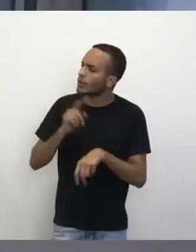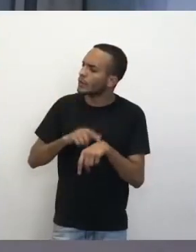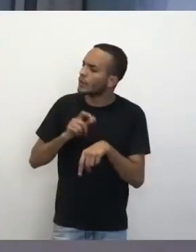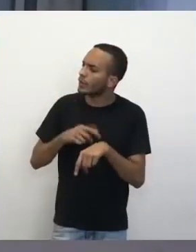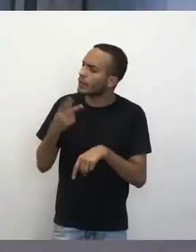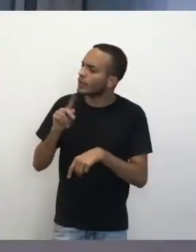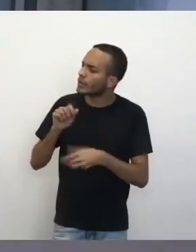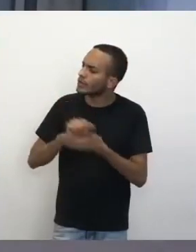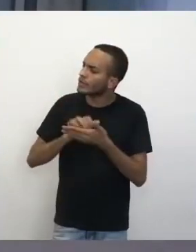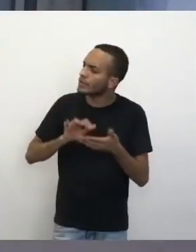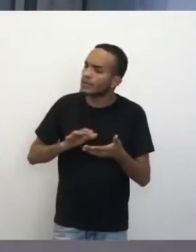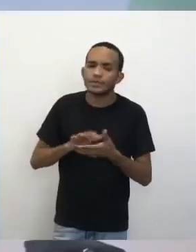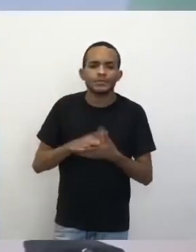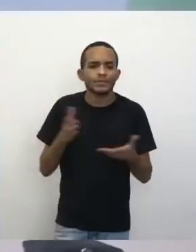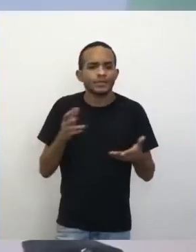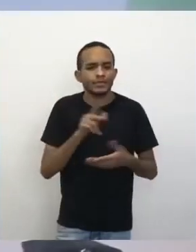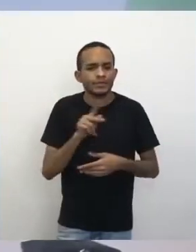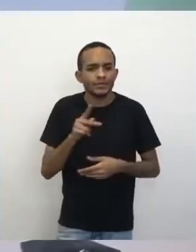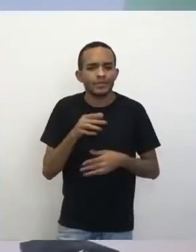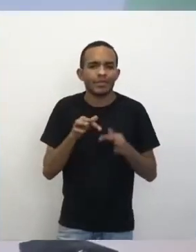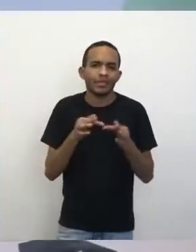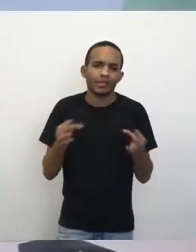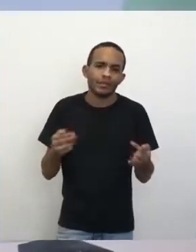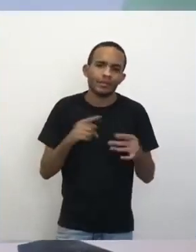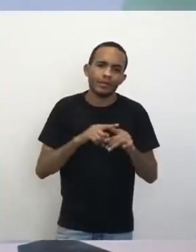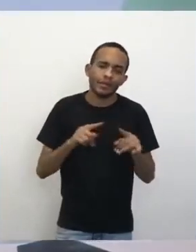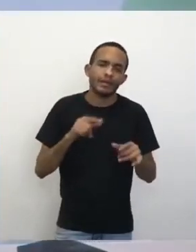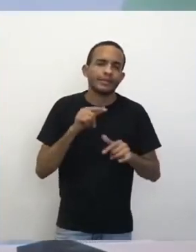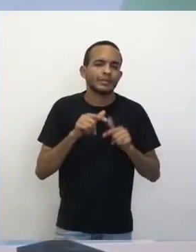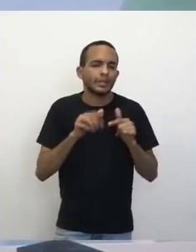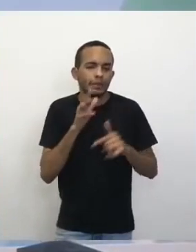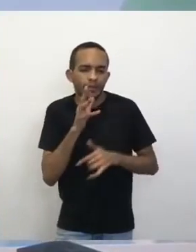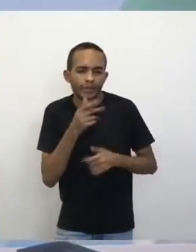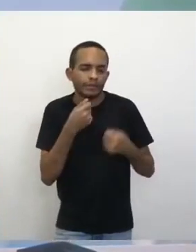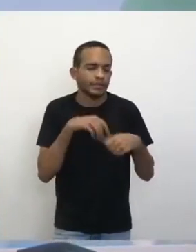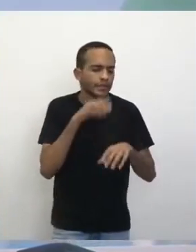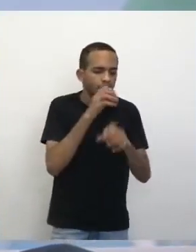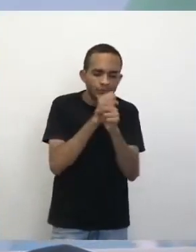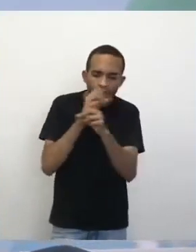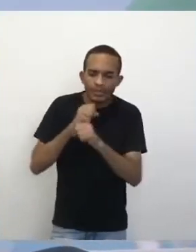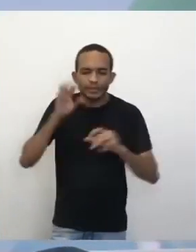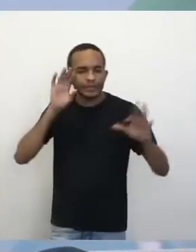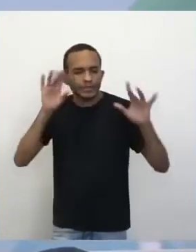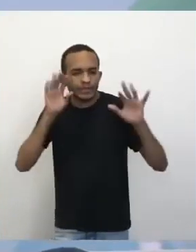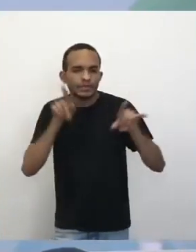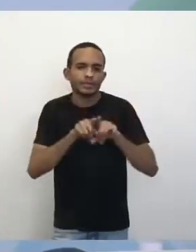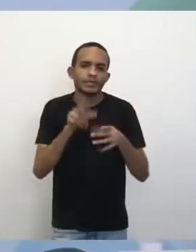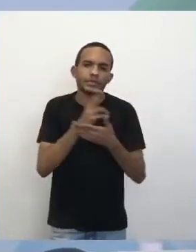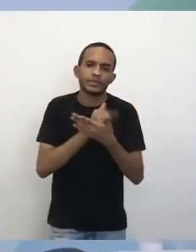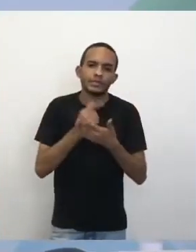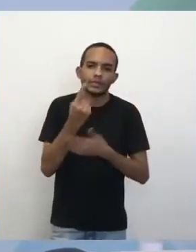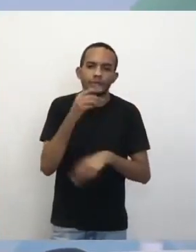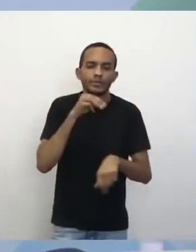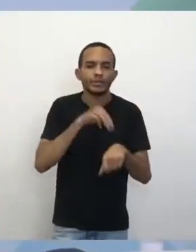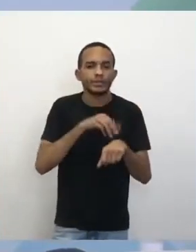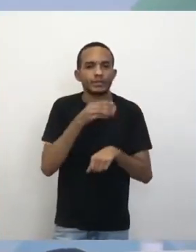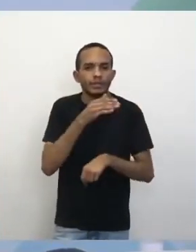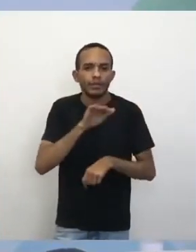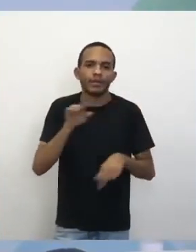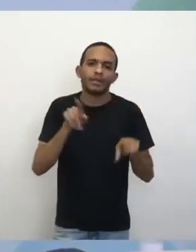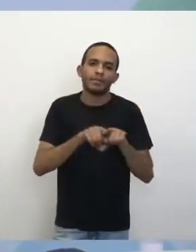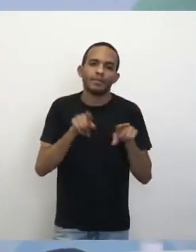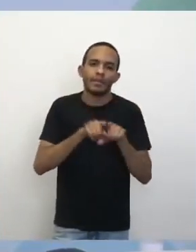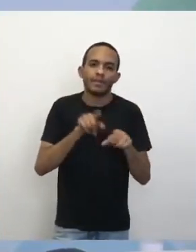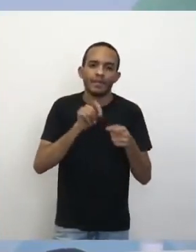essa atividade? Professora Inês, a atividade é simples, mas vai dar um trabalhinho, porque tem que contar, pensar, fazer o desenho. Então, eles vão ter 1 minuto e meio para